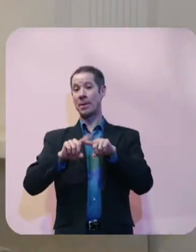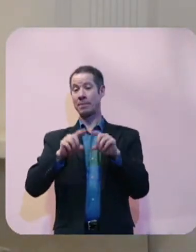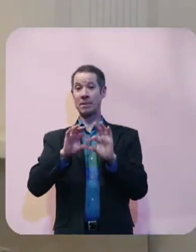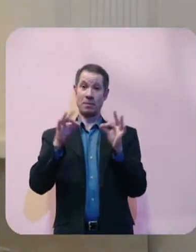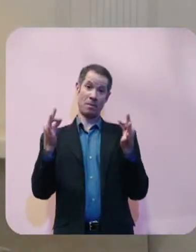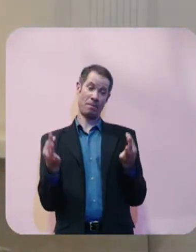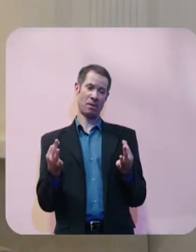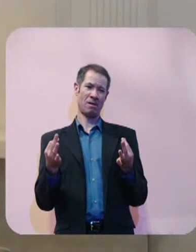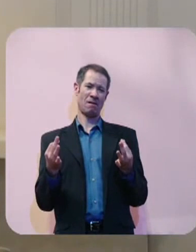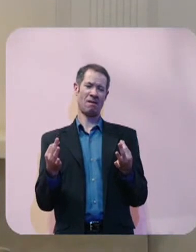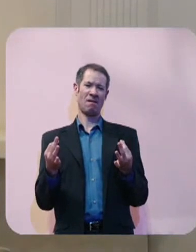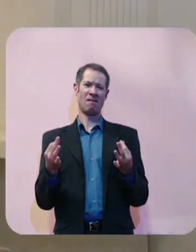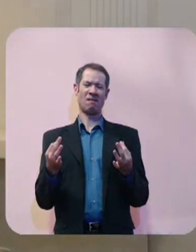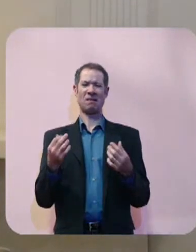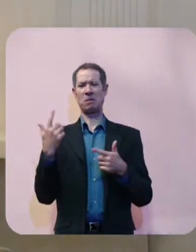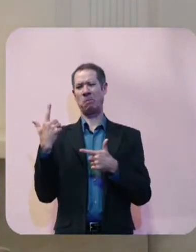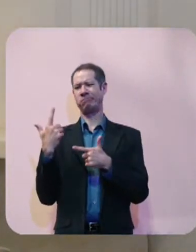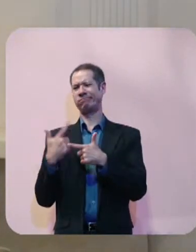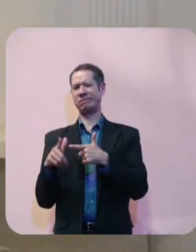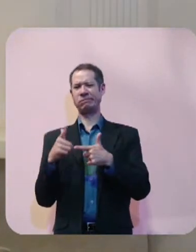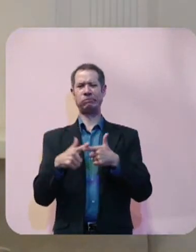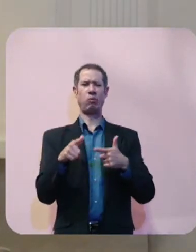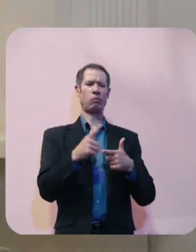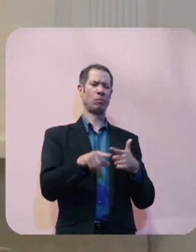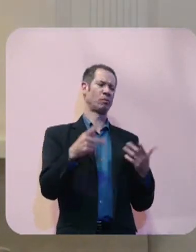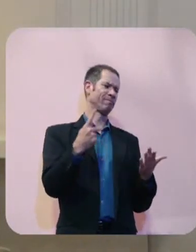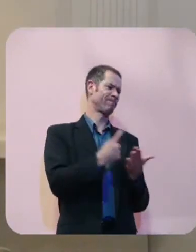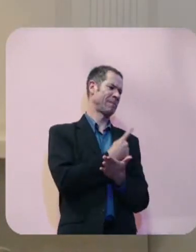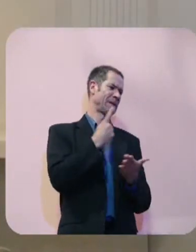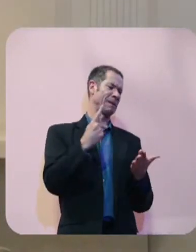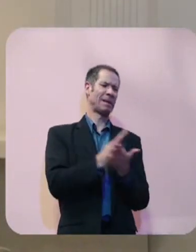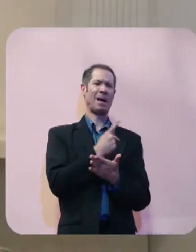já tinha feito tanta coisa errada,